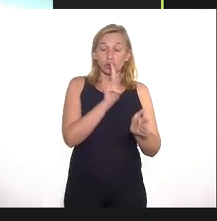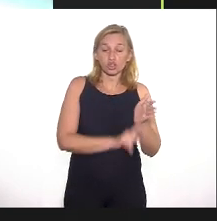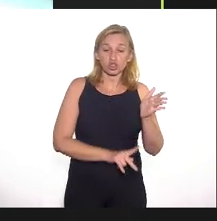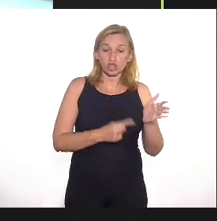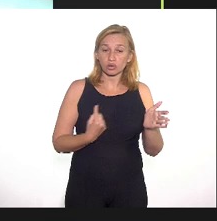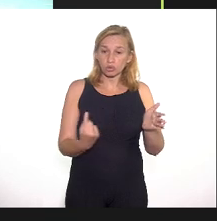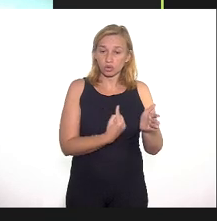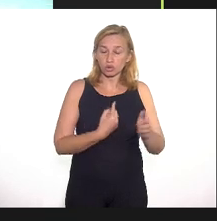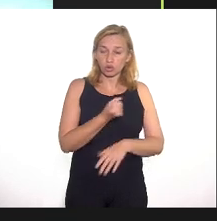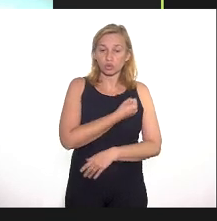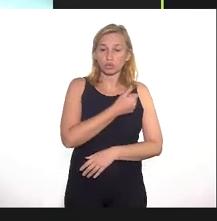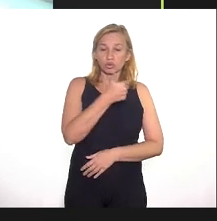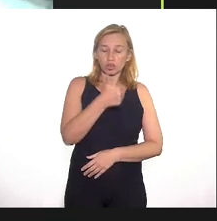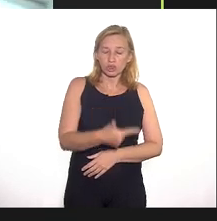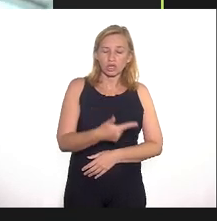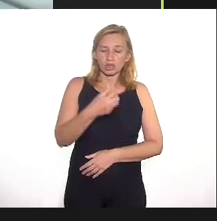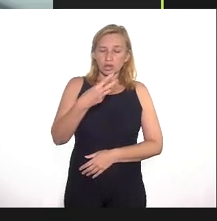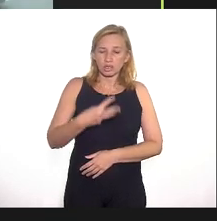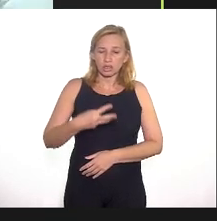projeto número